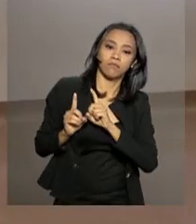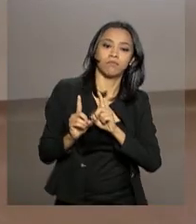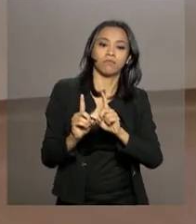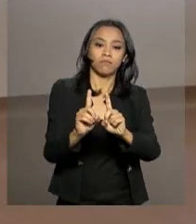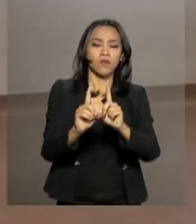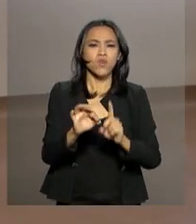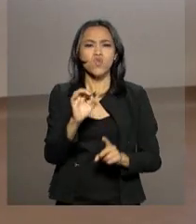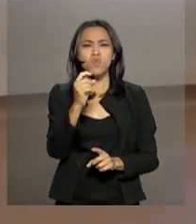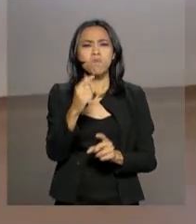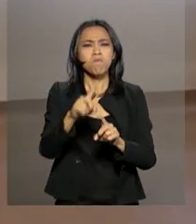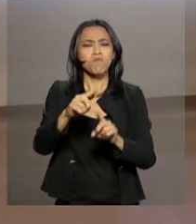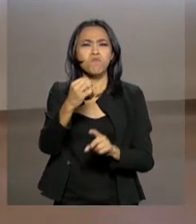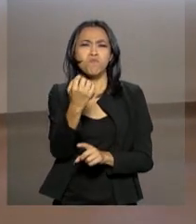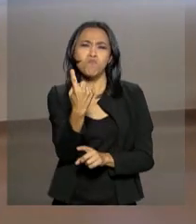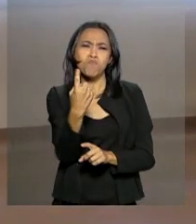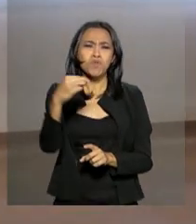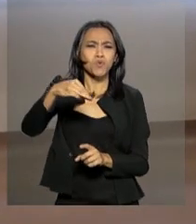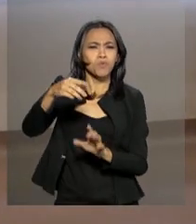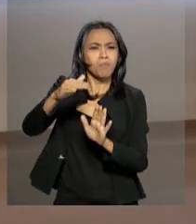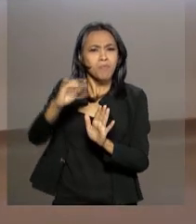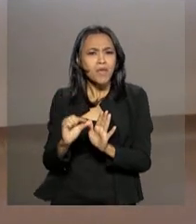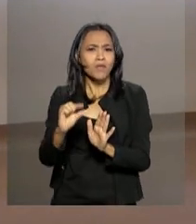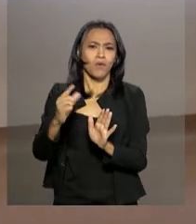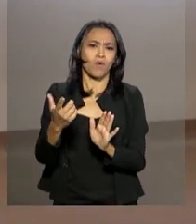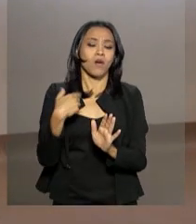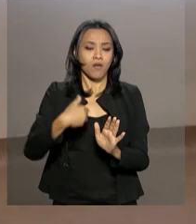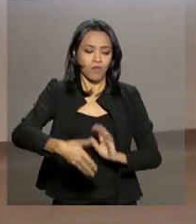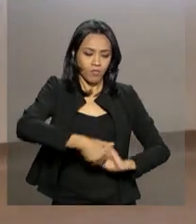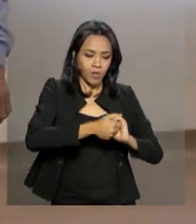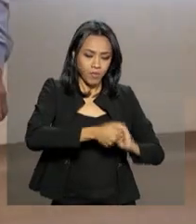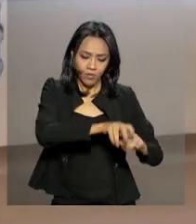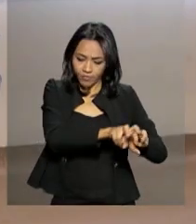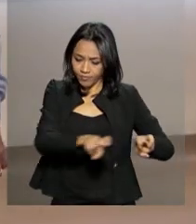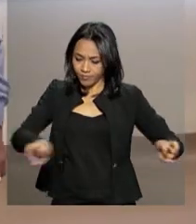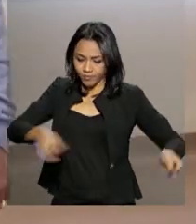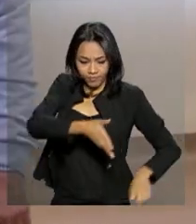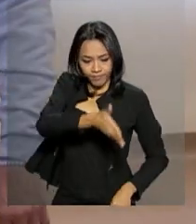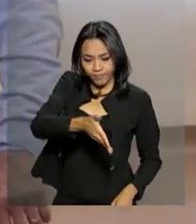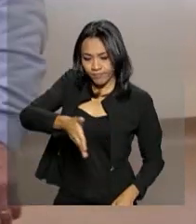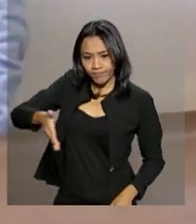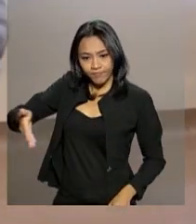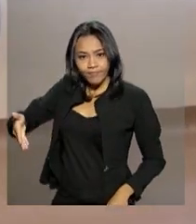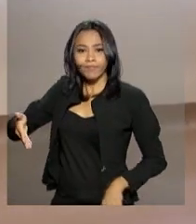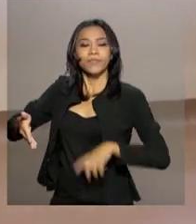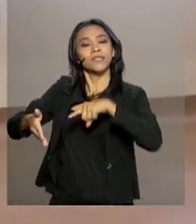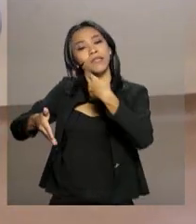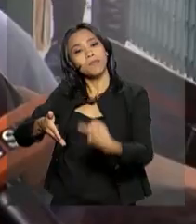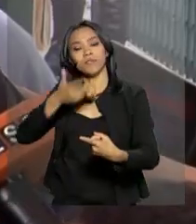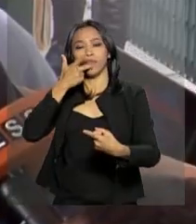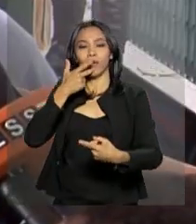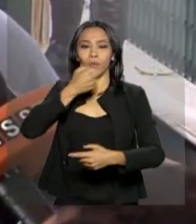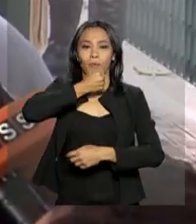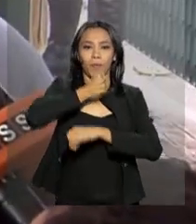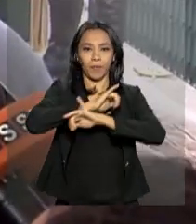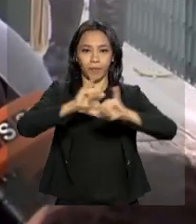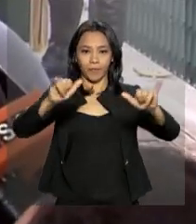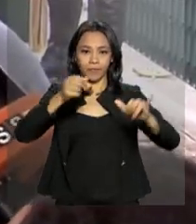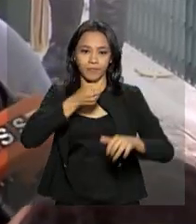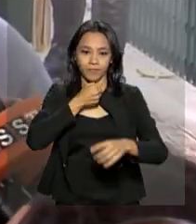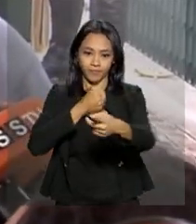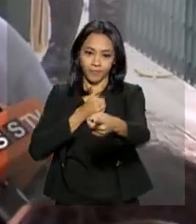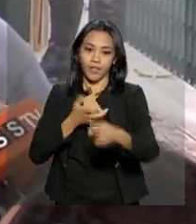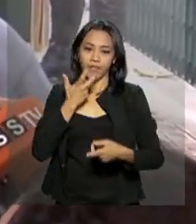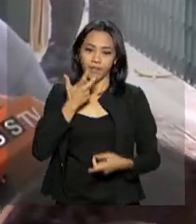em menos de um minuto cumprimentou os mesários e antes de sair da seção eleitoral falou com a imprensa eu tenho absoluta convicção